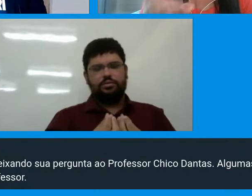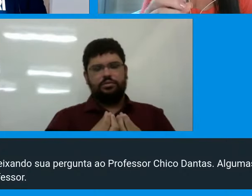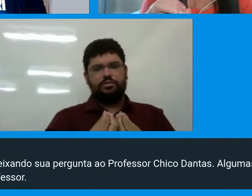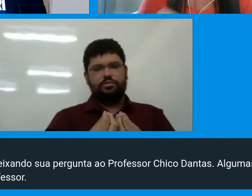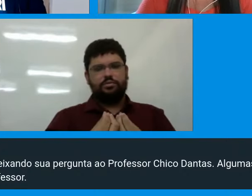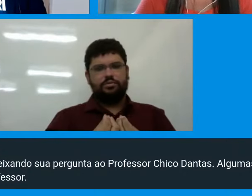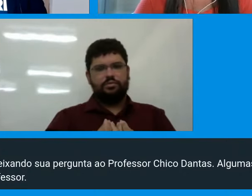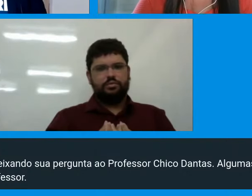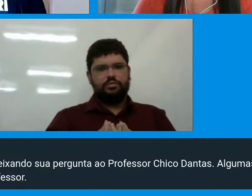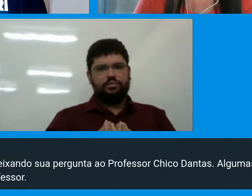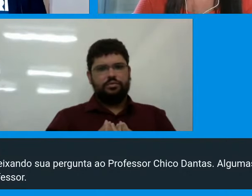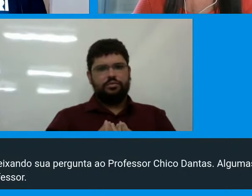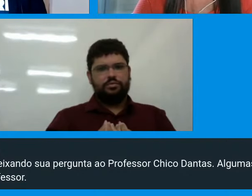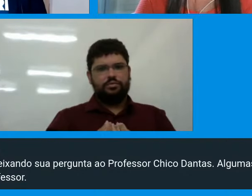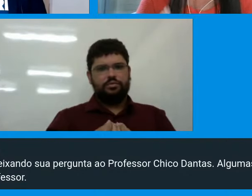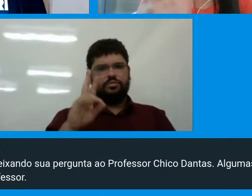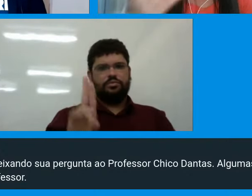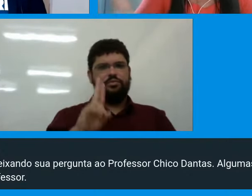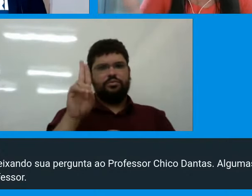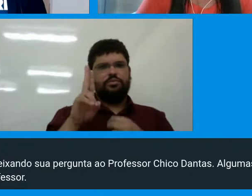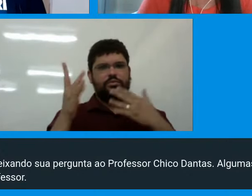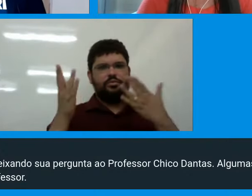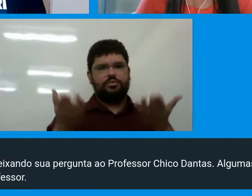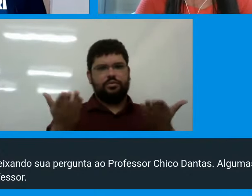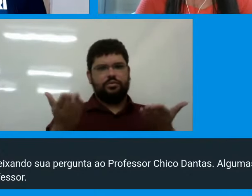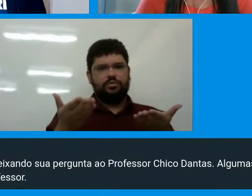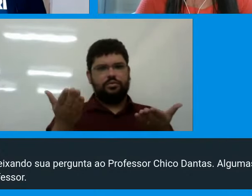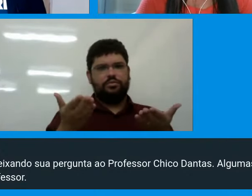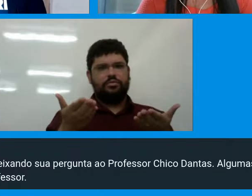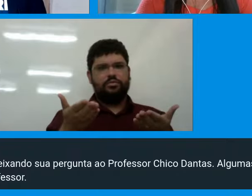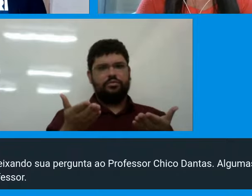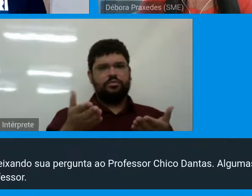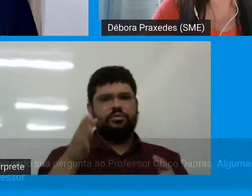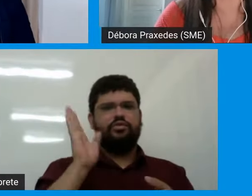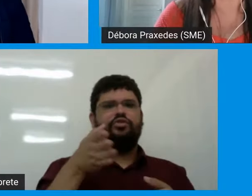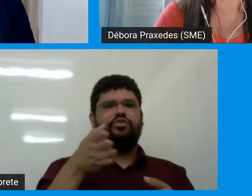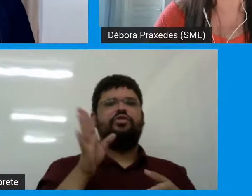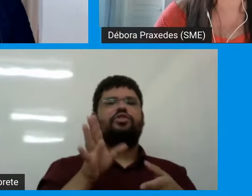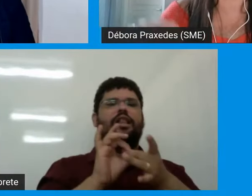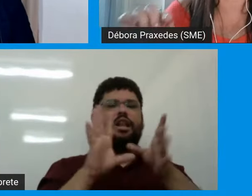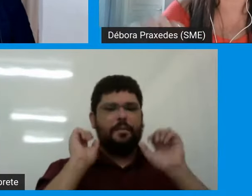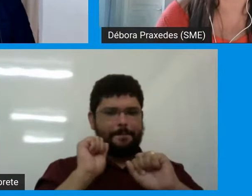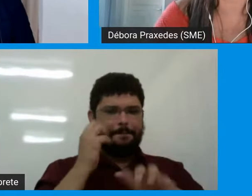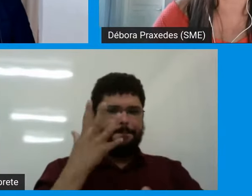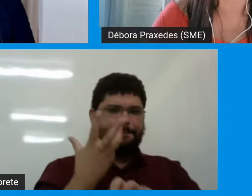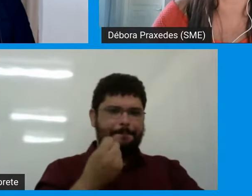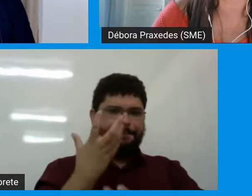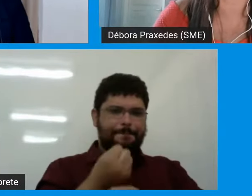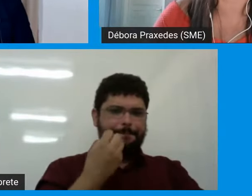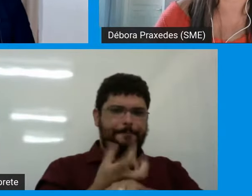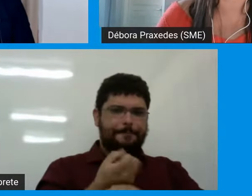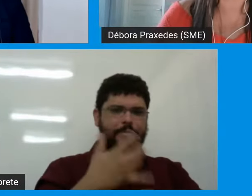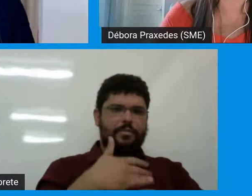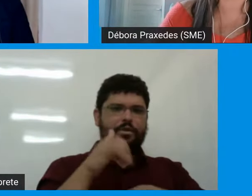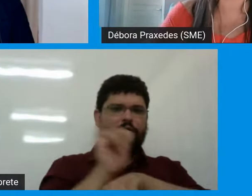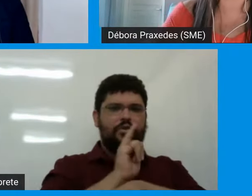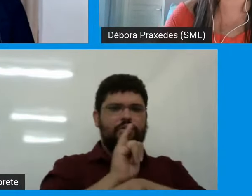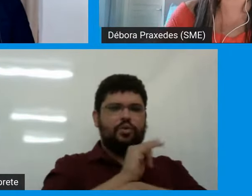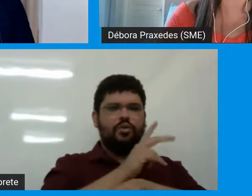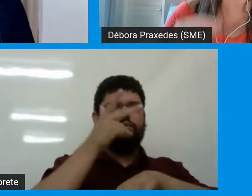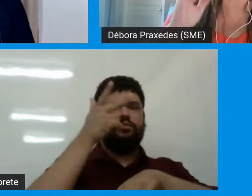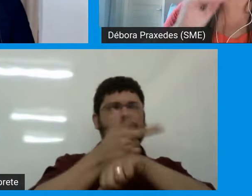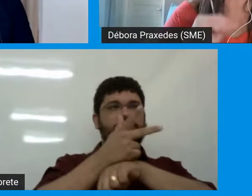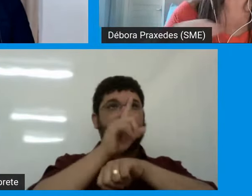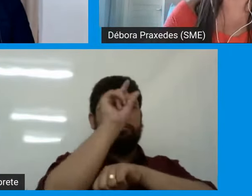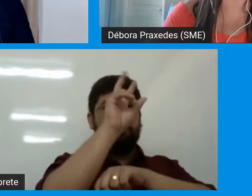o material utilizado hoje está já na descrição deste vídeo. Você pode clicar aí embaixo da tela que você vai ver que